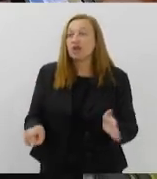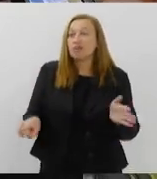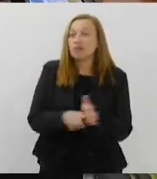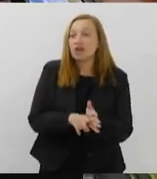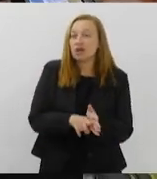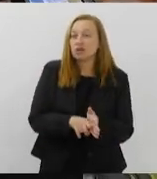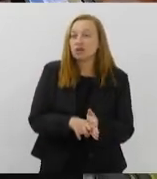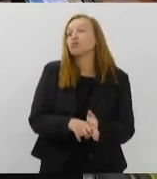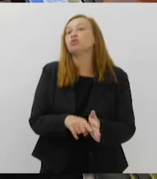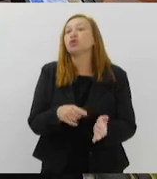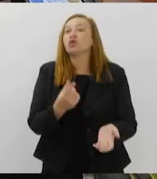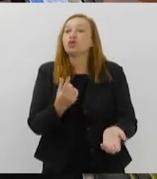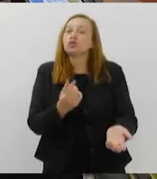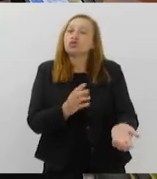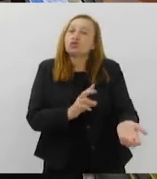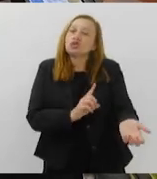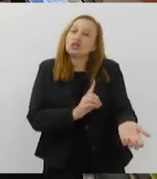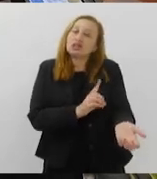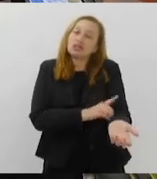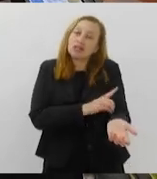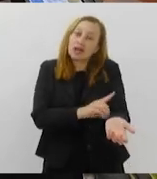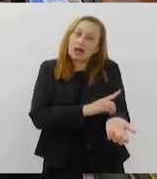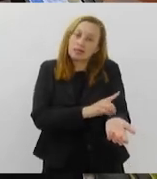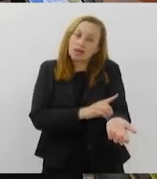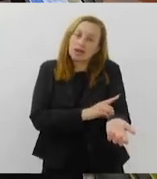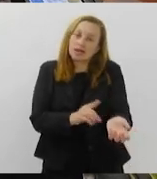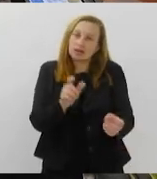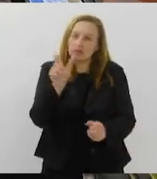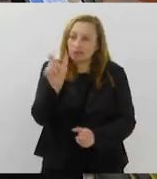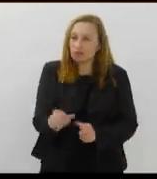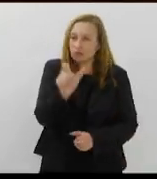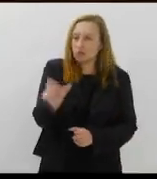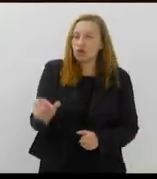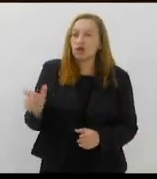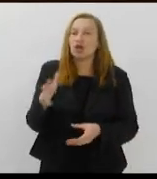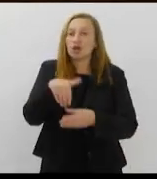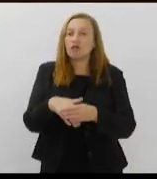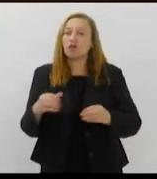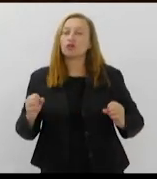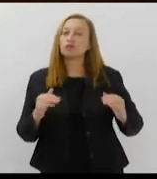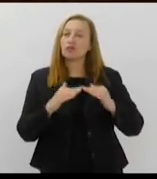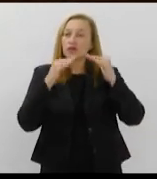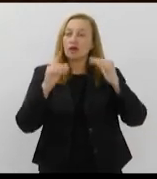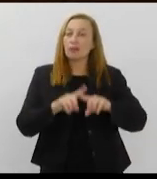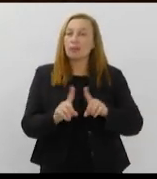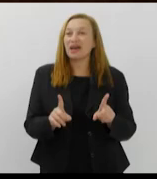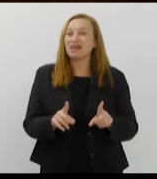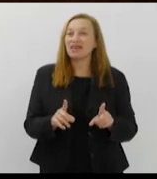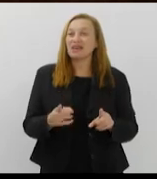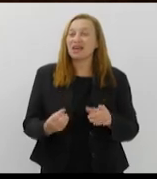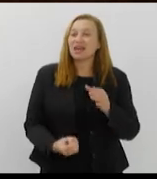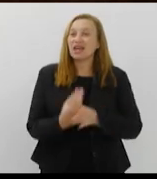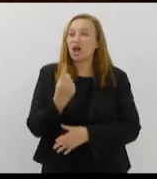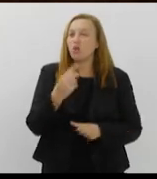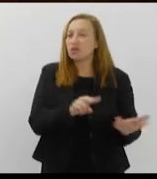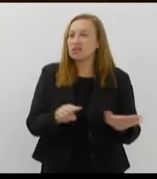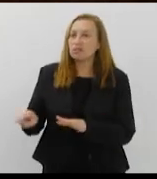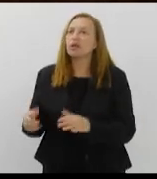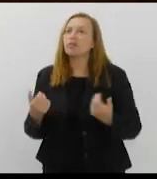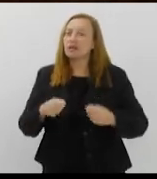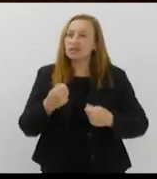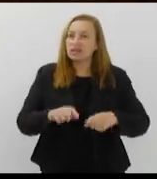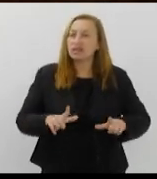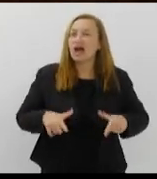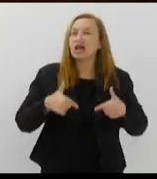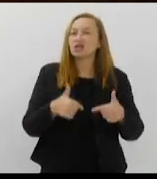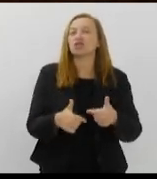menos diabetes para as pessoas. Então, eu quero dizer que eu voto favorável, mas não basta criar uma semana, tem que tomar medidas